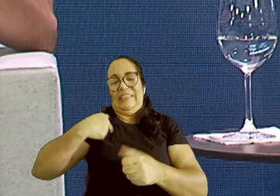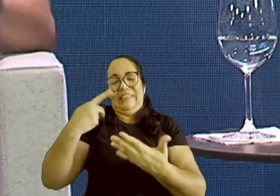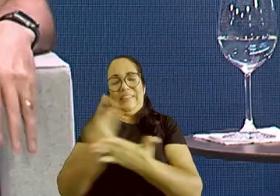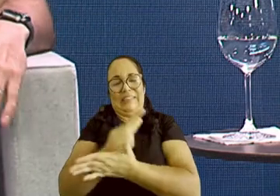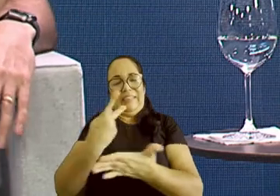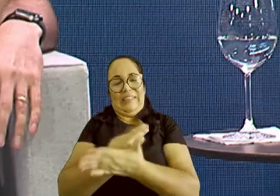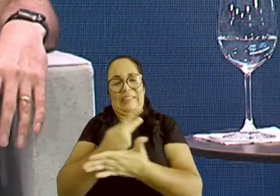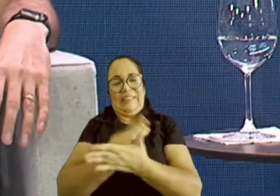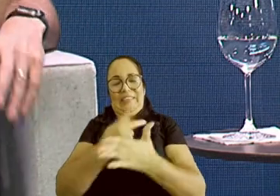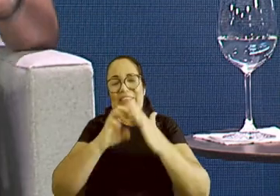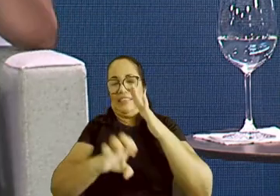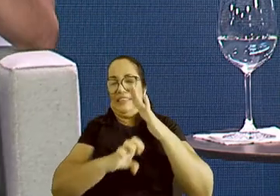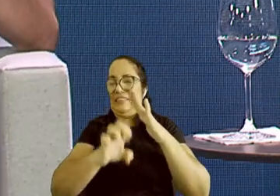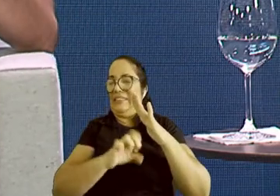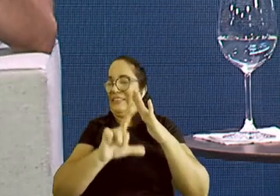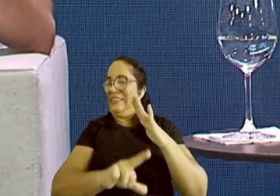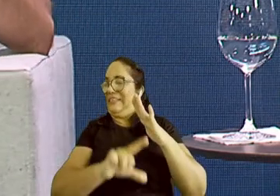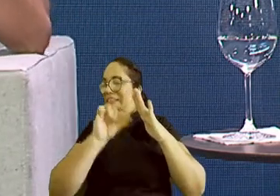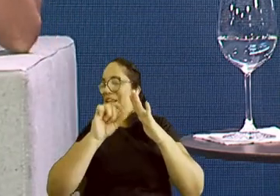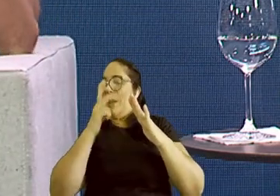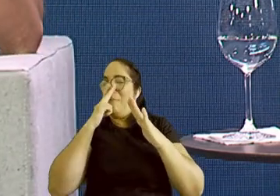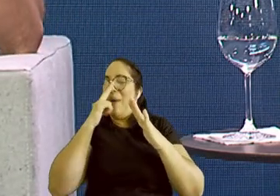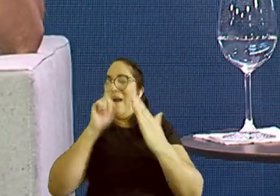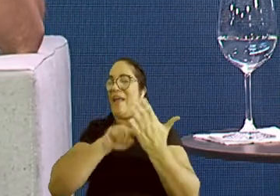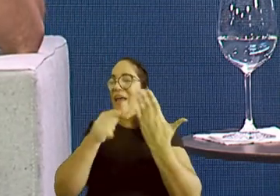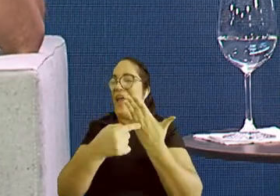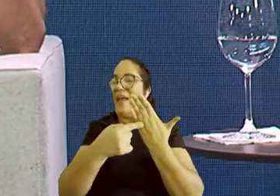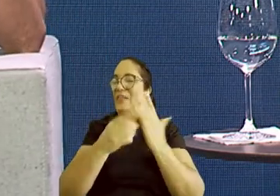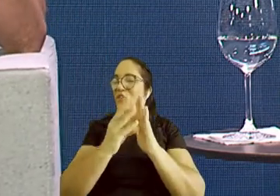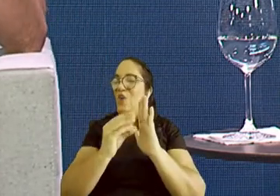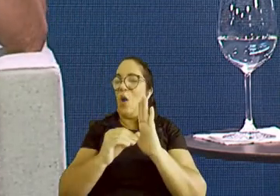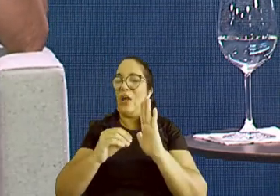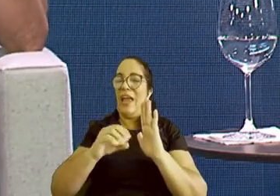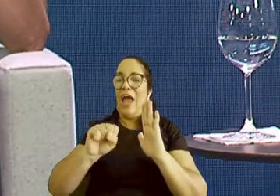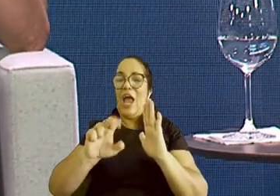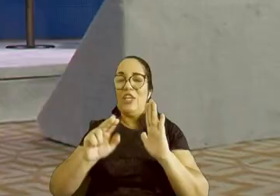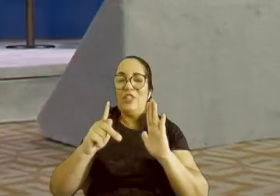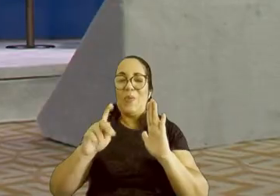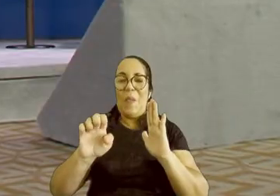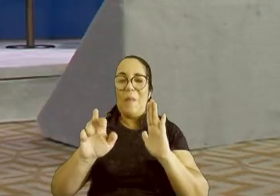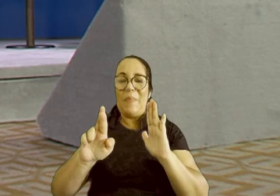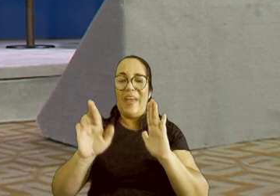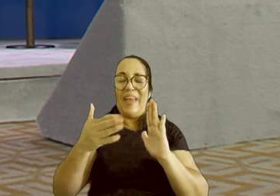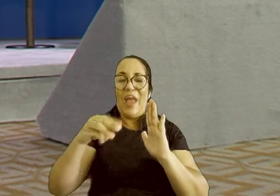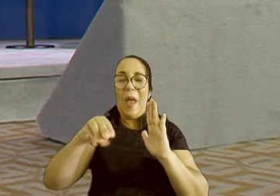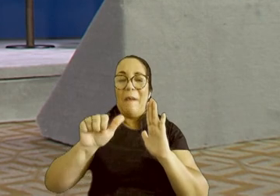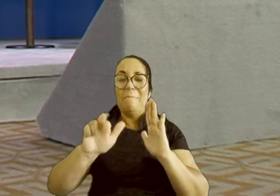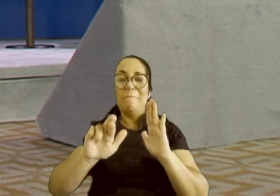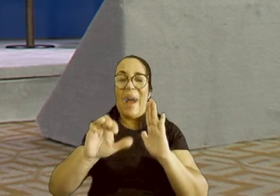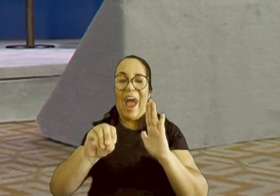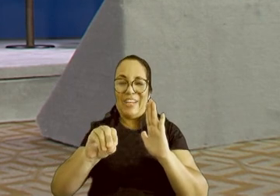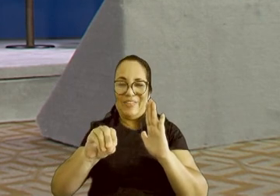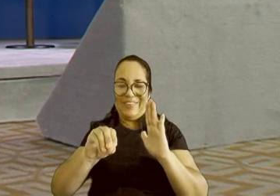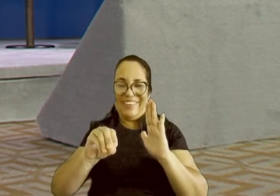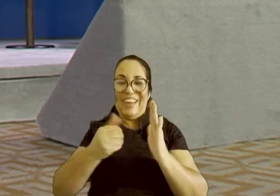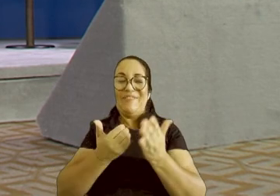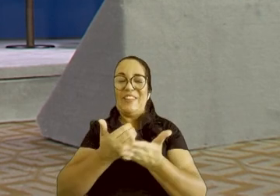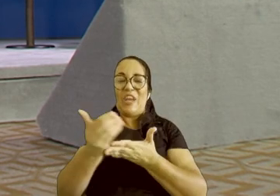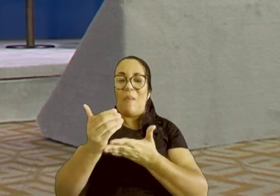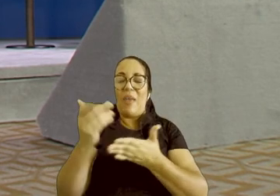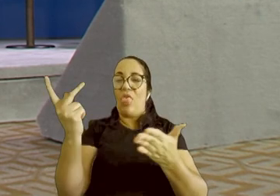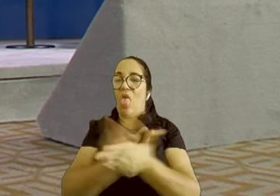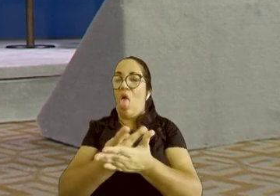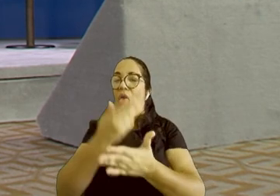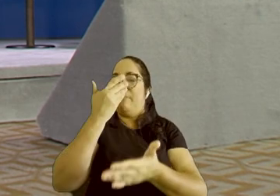uma vida de Super Mario você tem três vidas você faz uma rodada você perde uma vida você faz outra rodada você perde outra vida então eu acho que